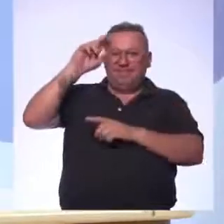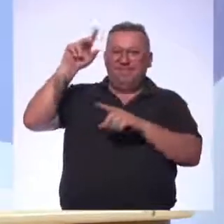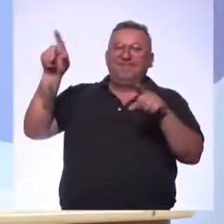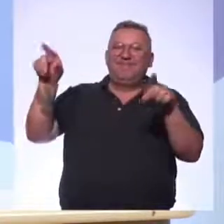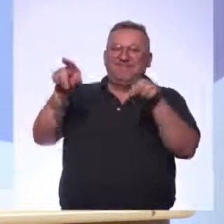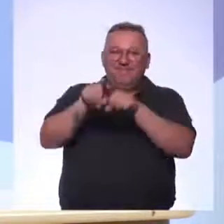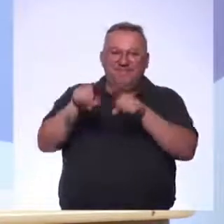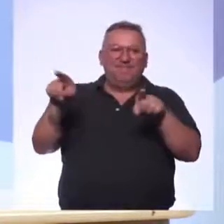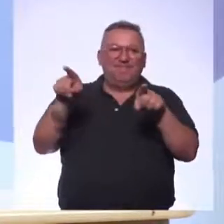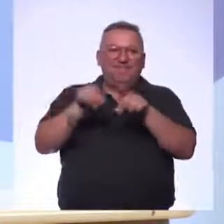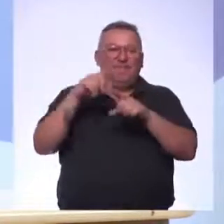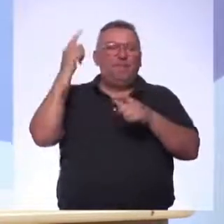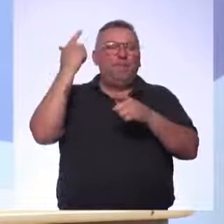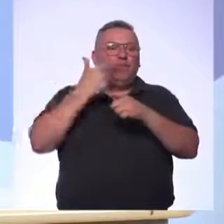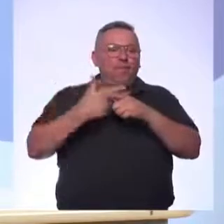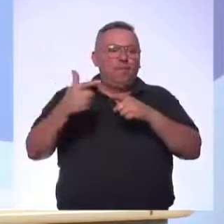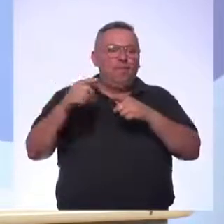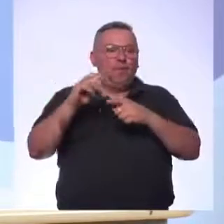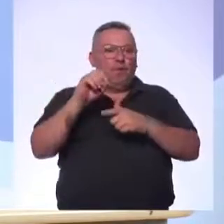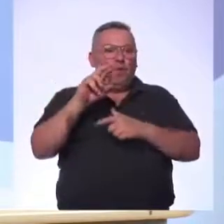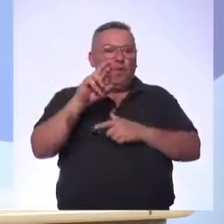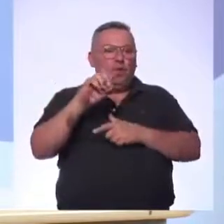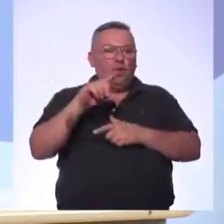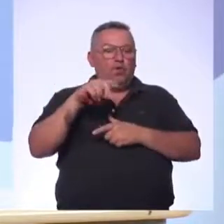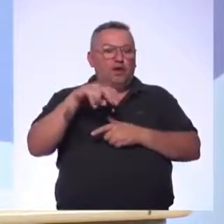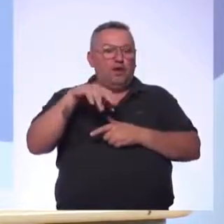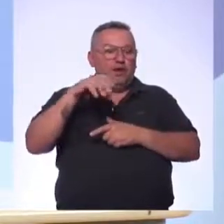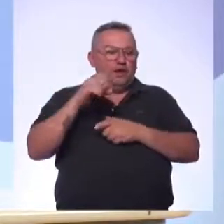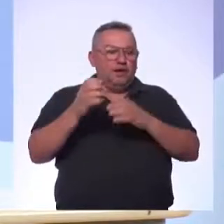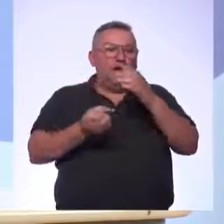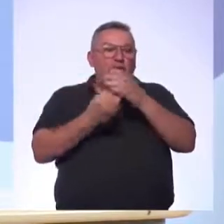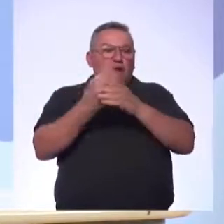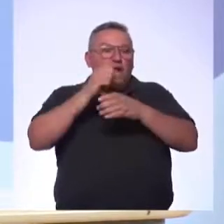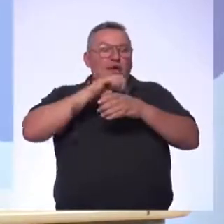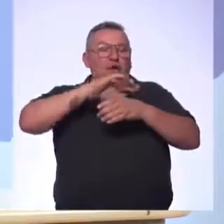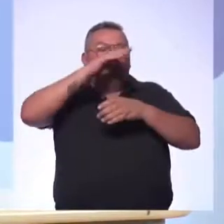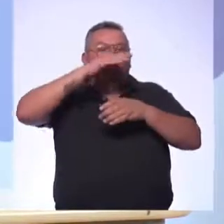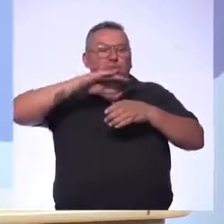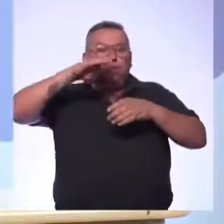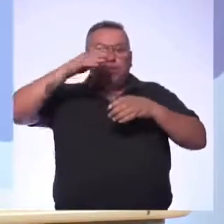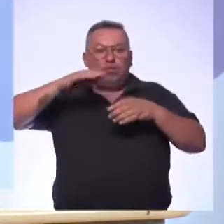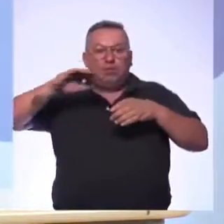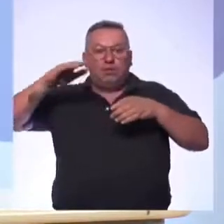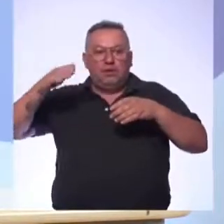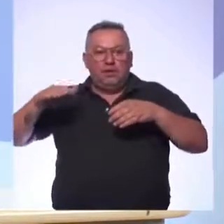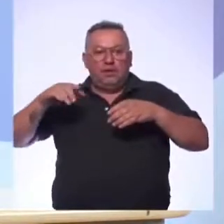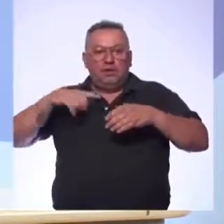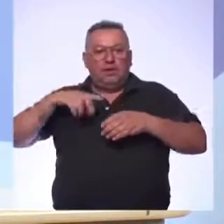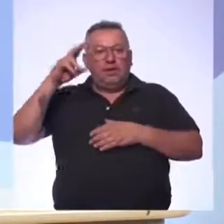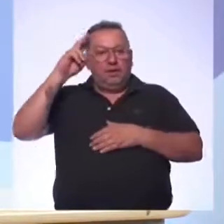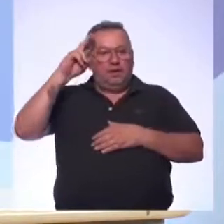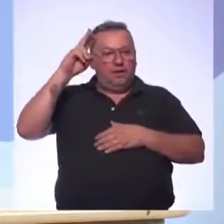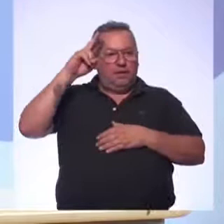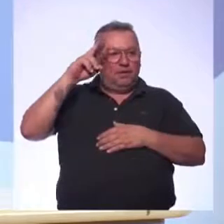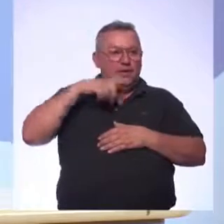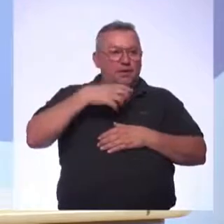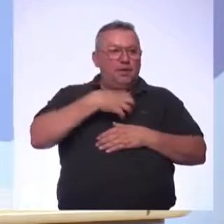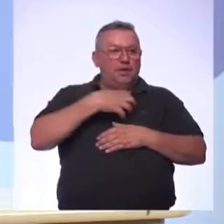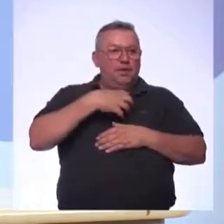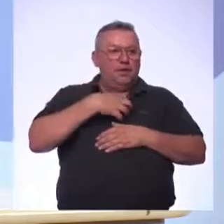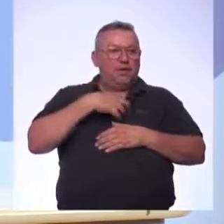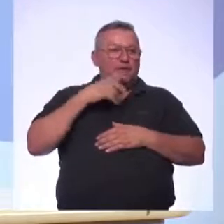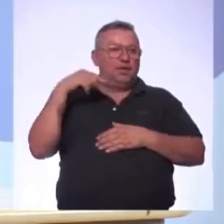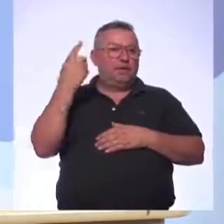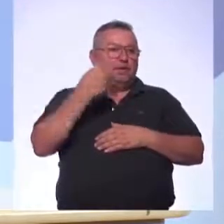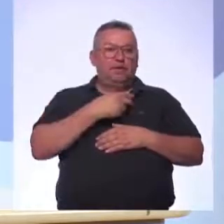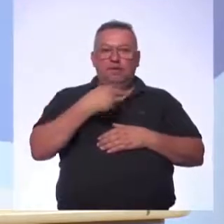que sobre essa questão da orogênese e tudo que o professor Antônio acabou de pontuar, eu me lembro que esse era um dos motivos pelos quais a gente não